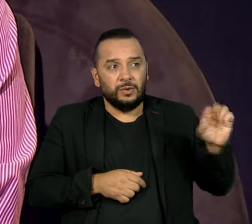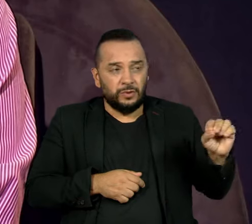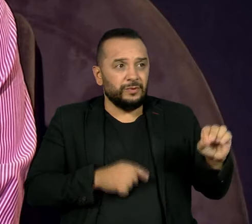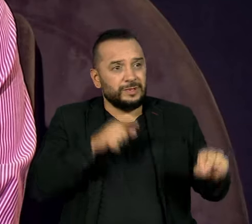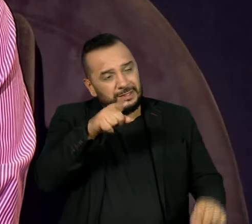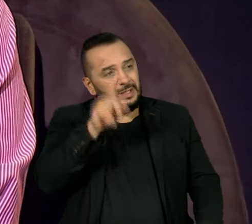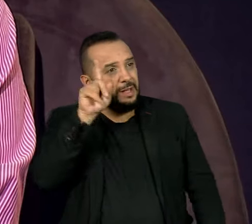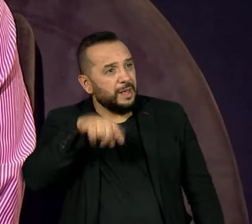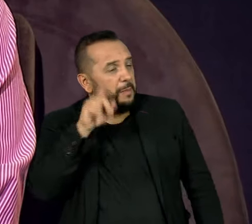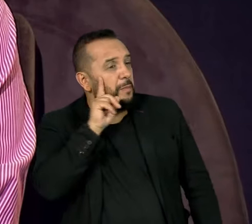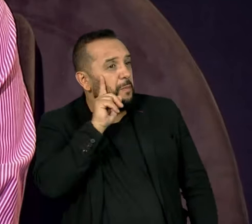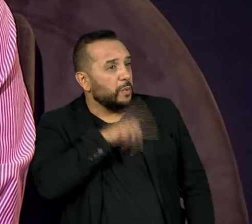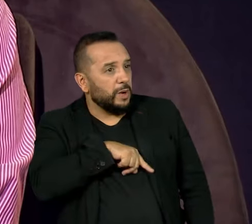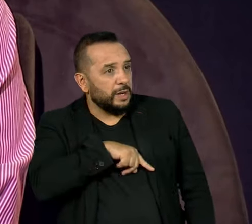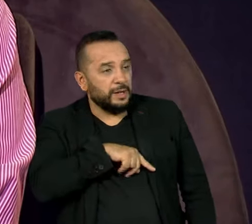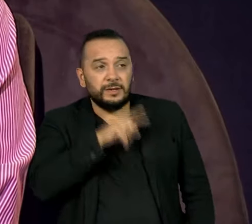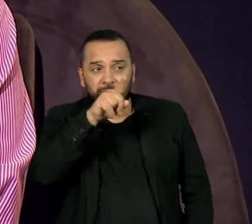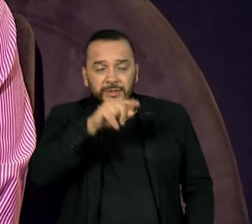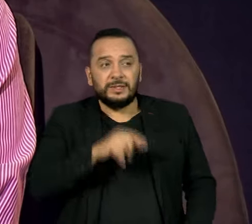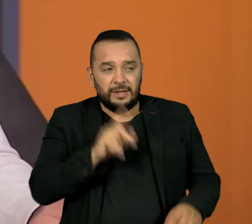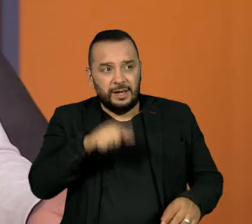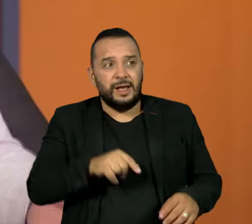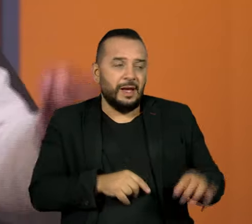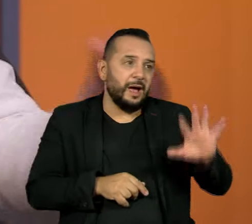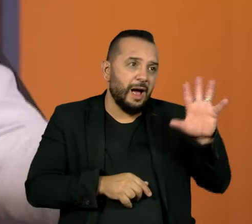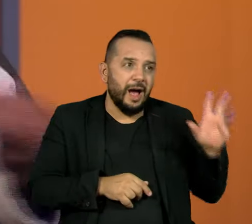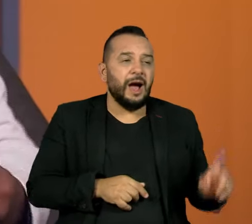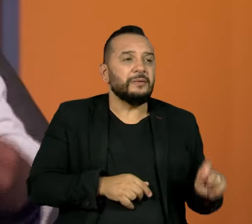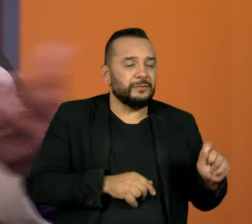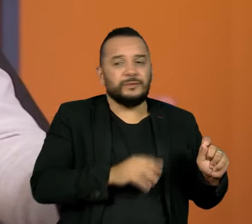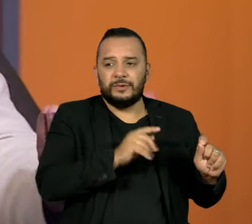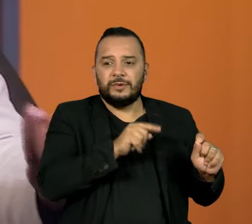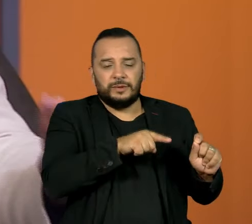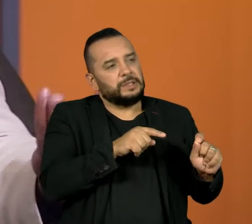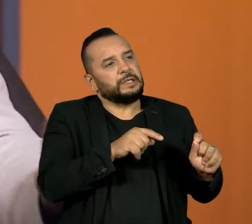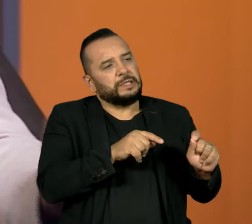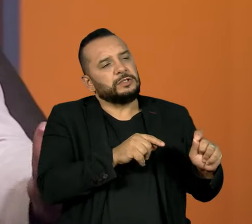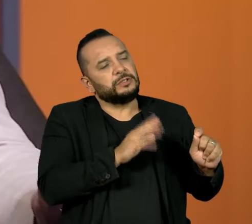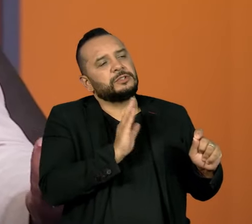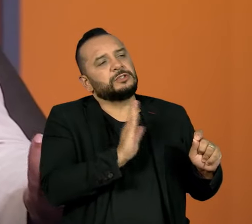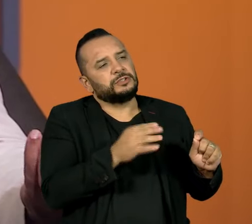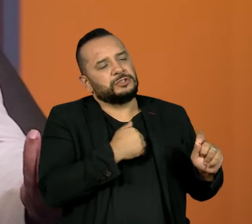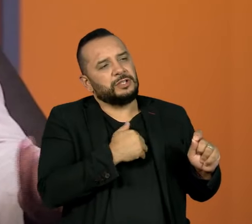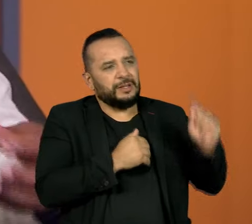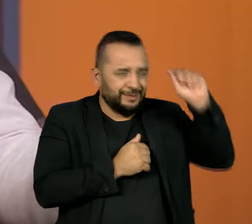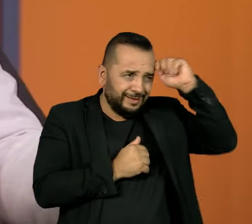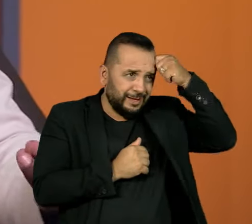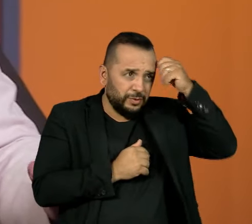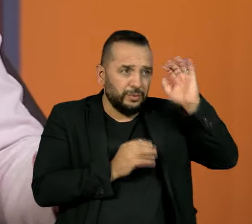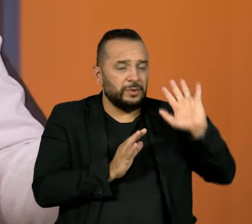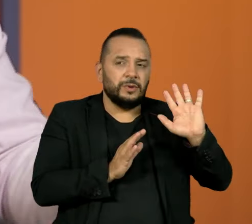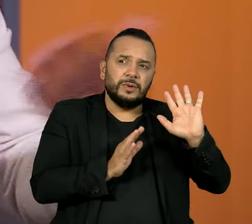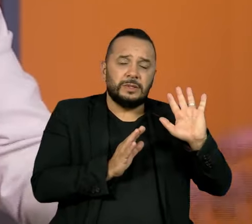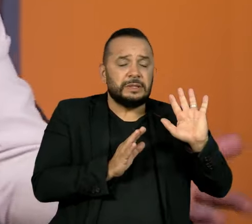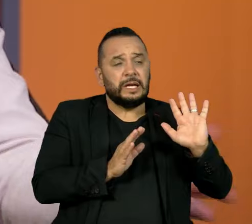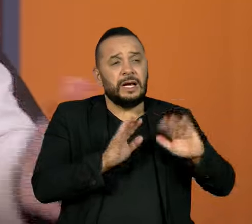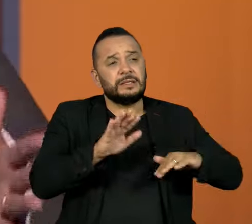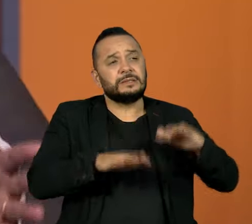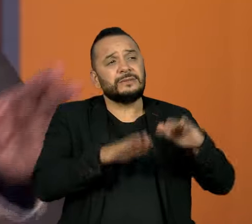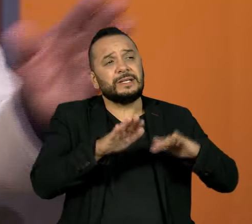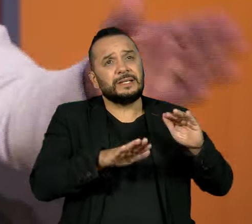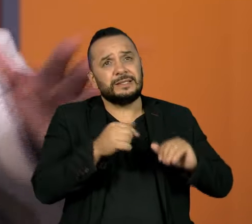é? Você é um afrodescendente. Até termos, né, simples como esses, para quem não se